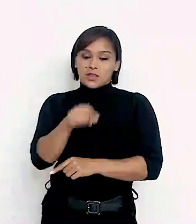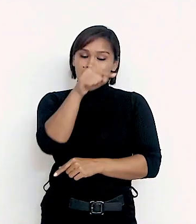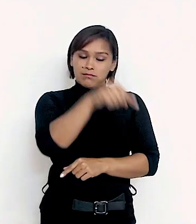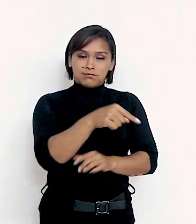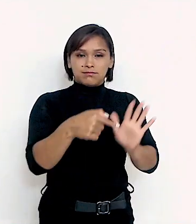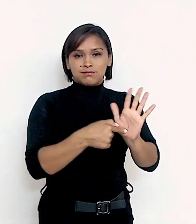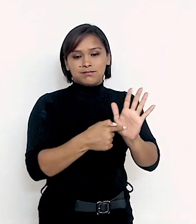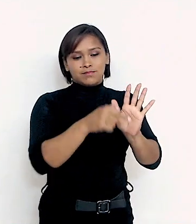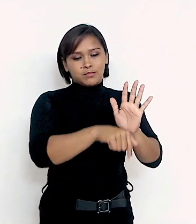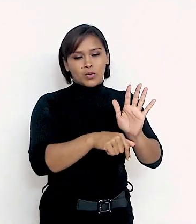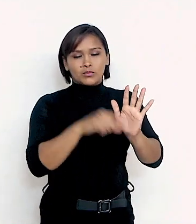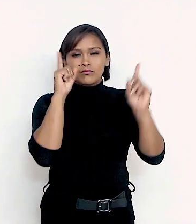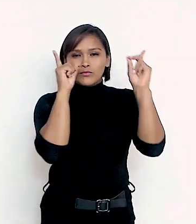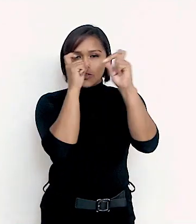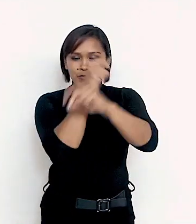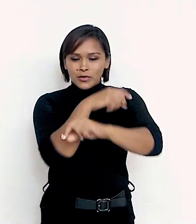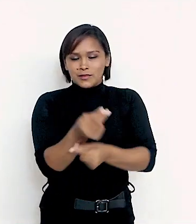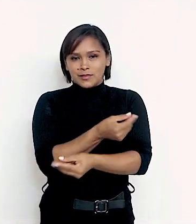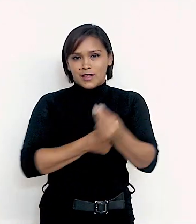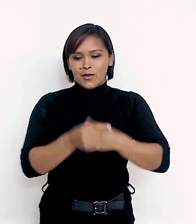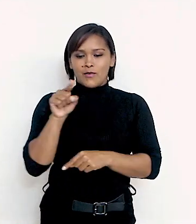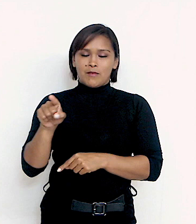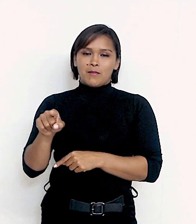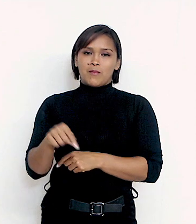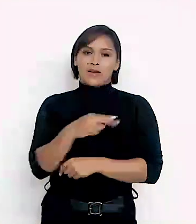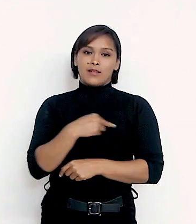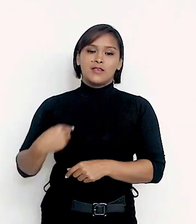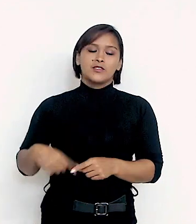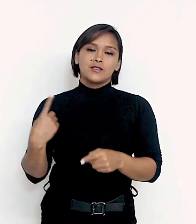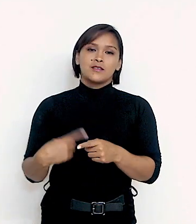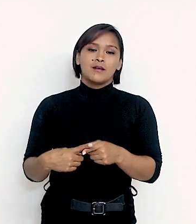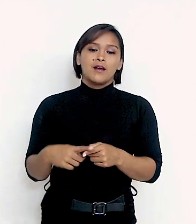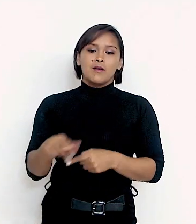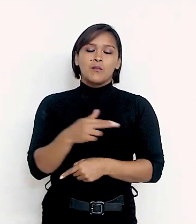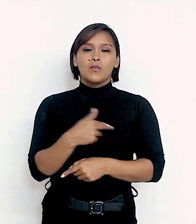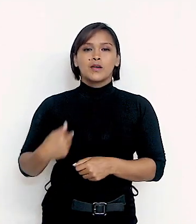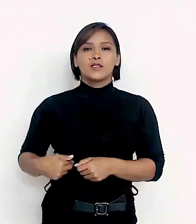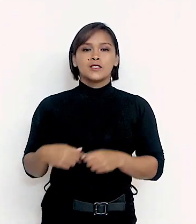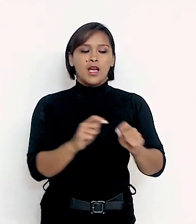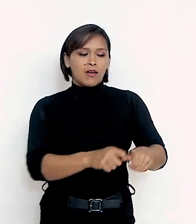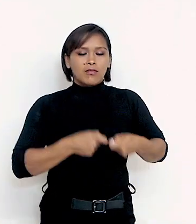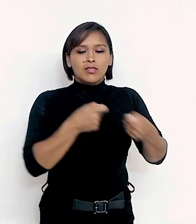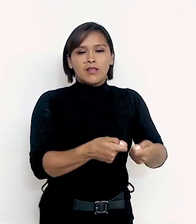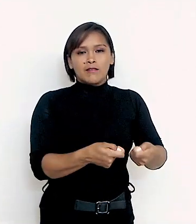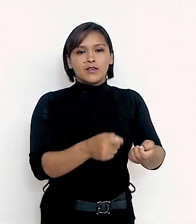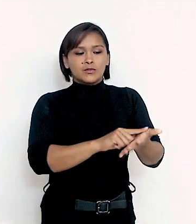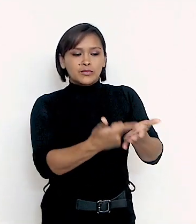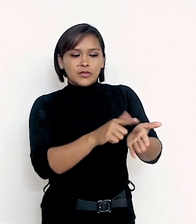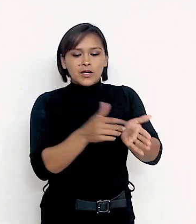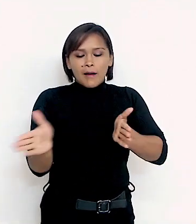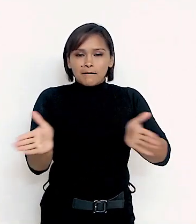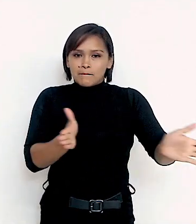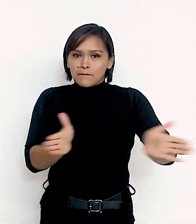mesmo nevrálgico do Sul economia esse país tem se posicionado como grande defensor de uma agenda